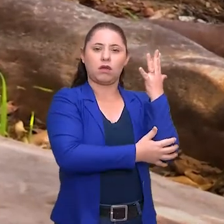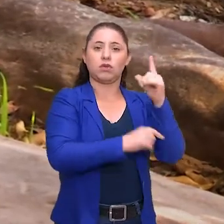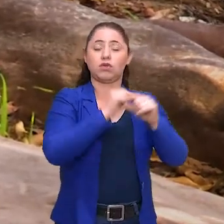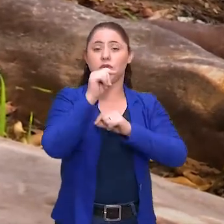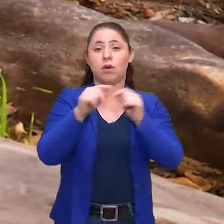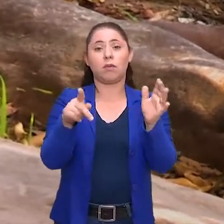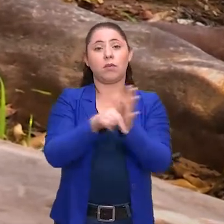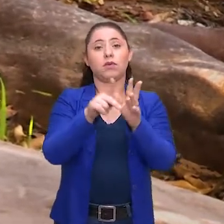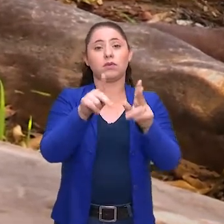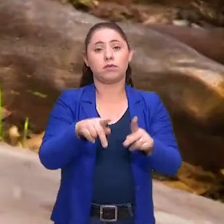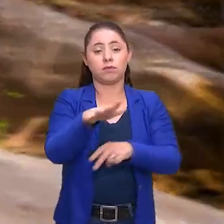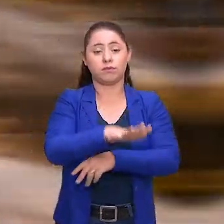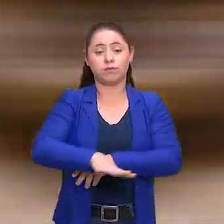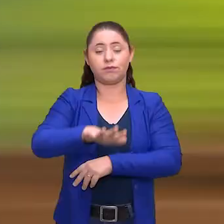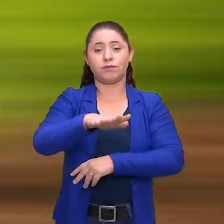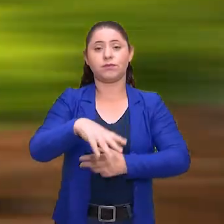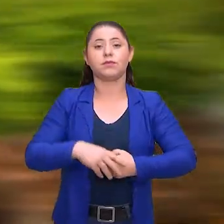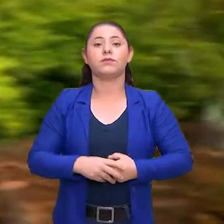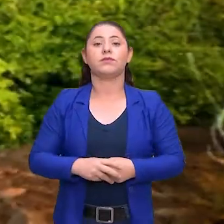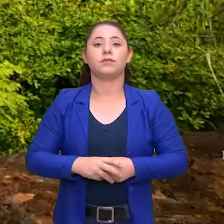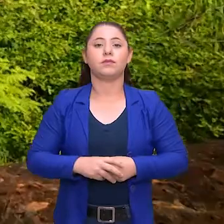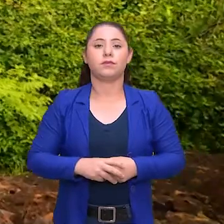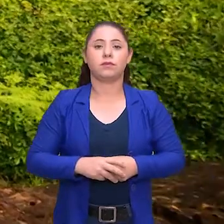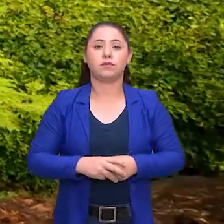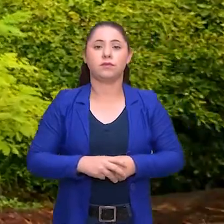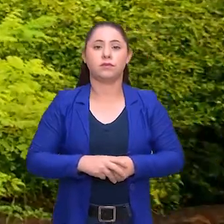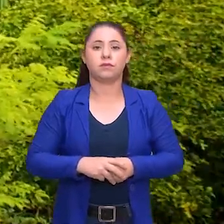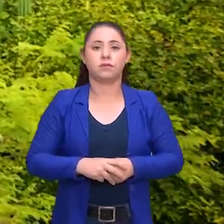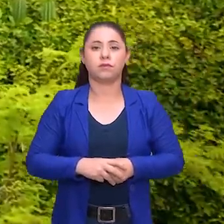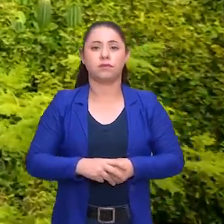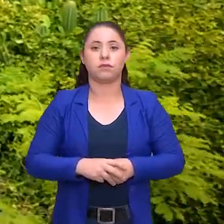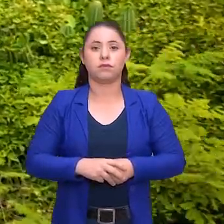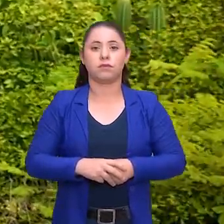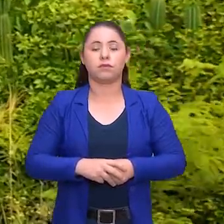folclóricas do povo da região.